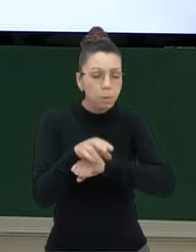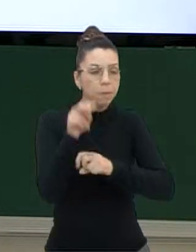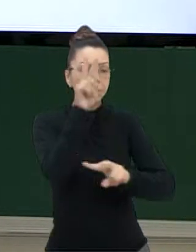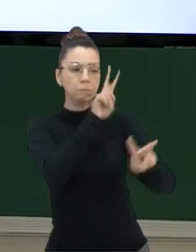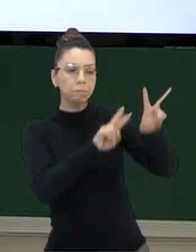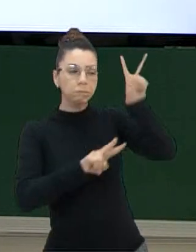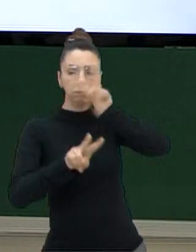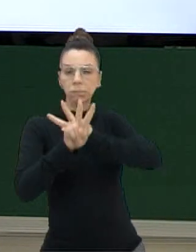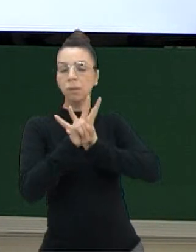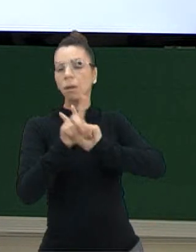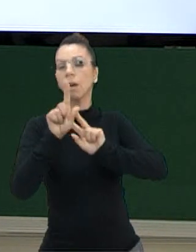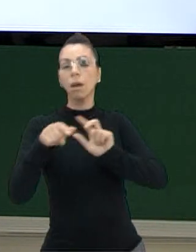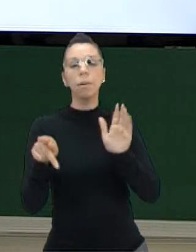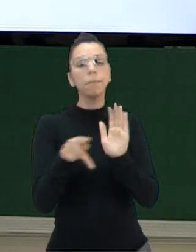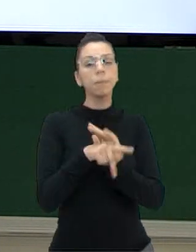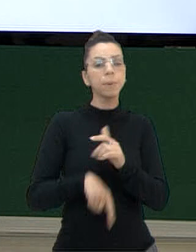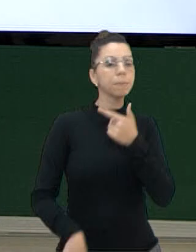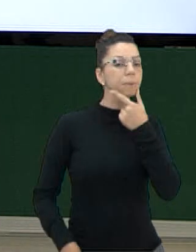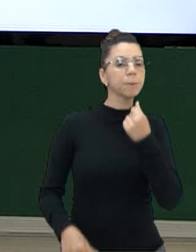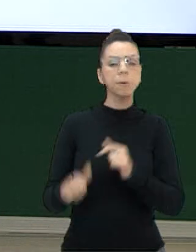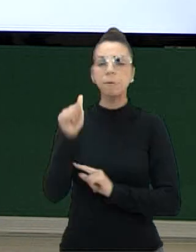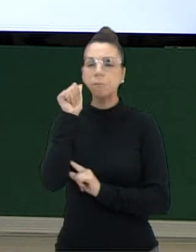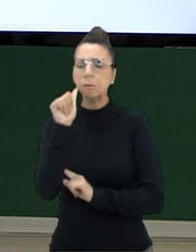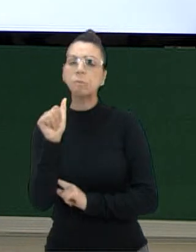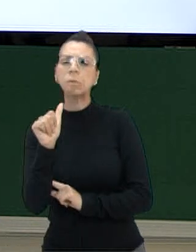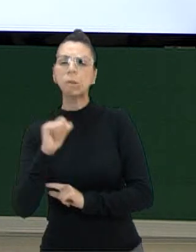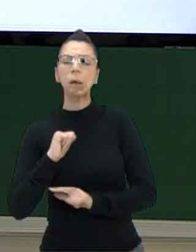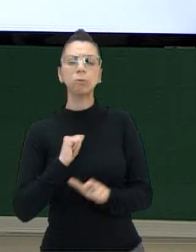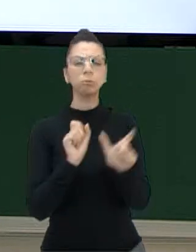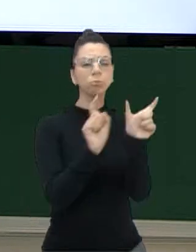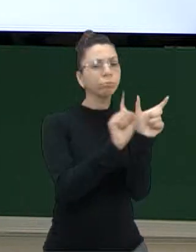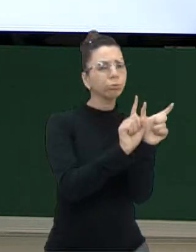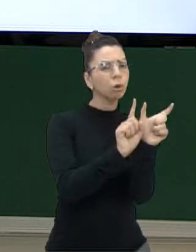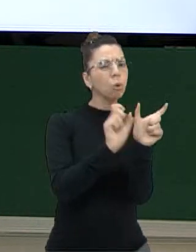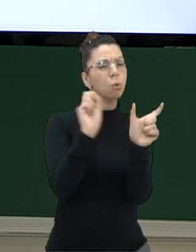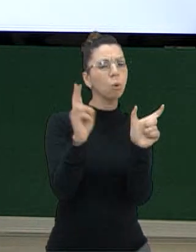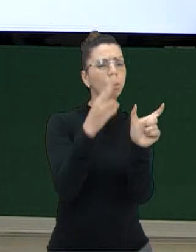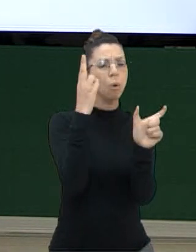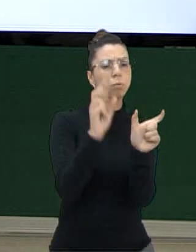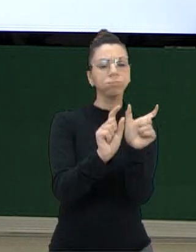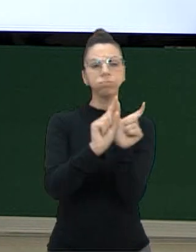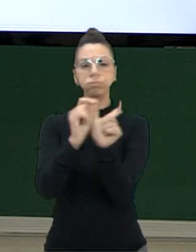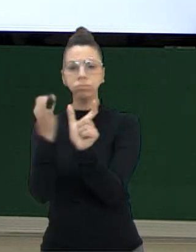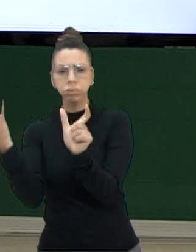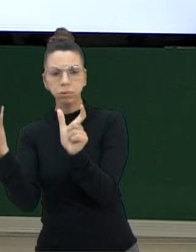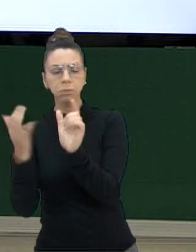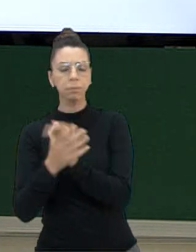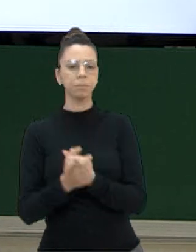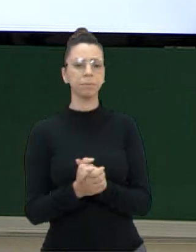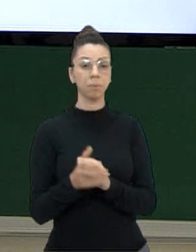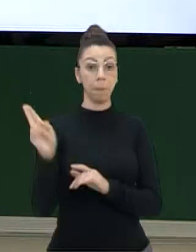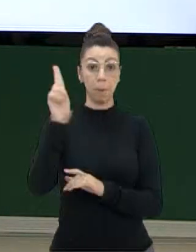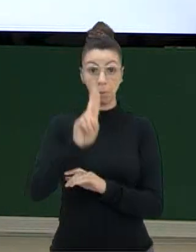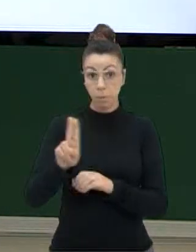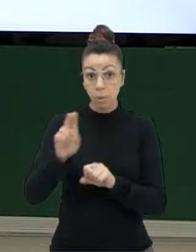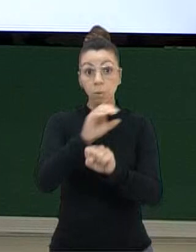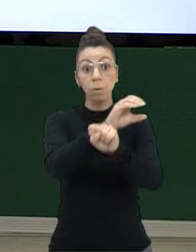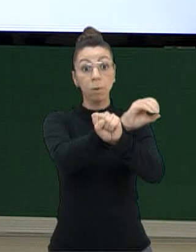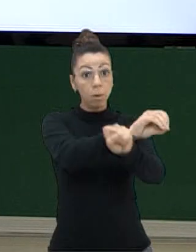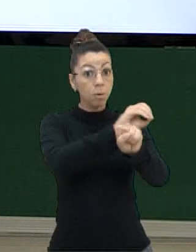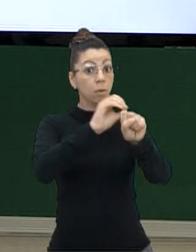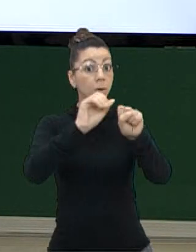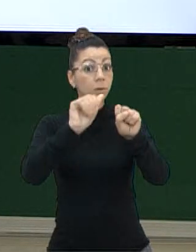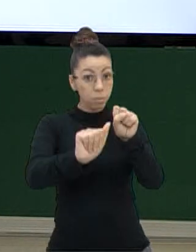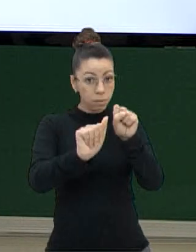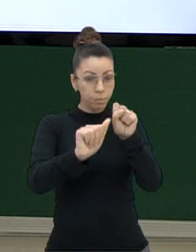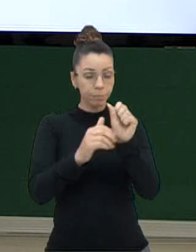que esse substantivo é masculino ou feminino? Está no plural ou no singular? Para ser a referência para o uso de artigos,